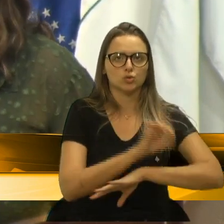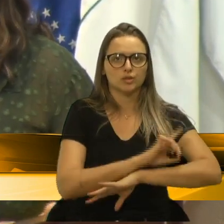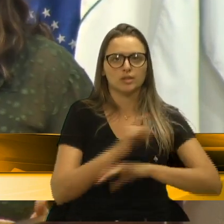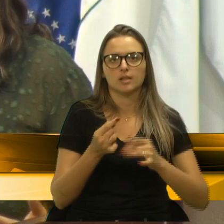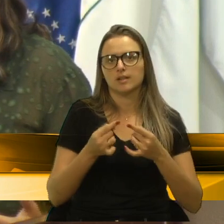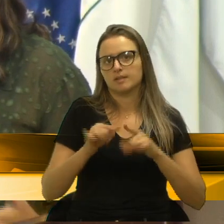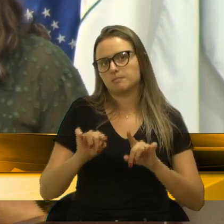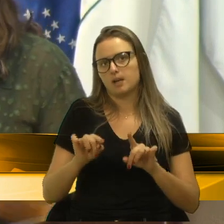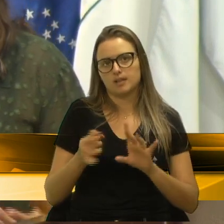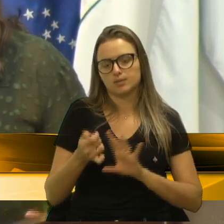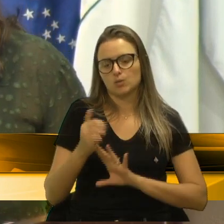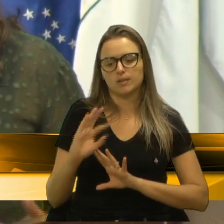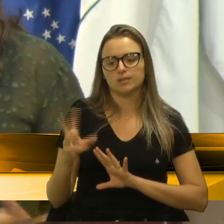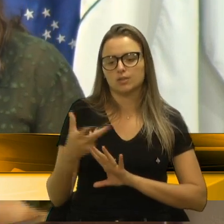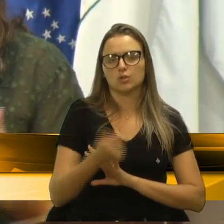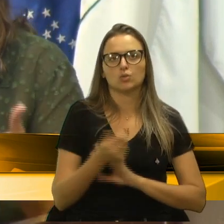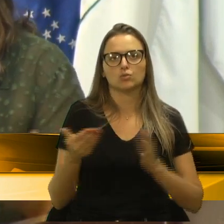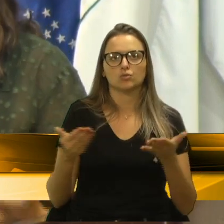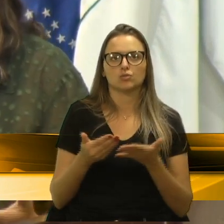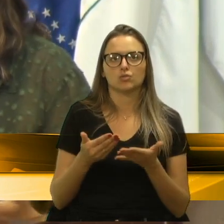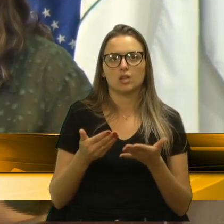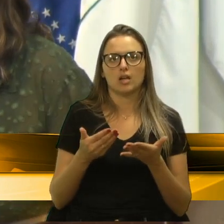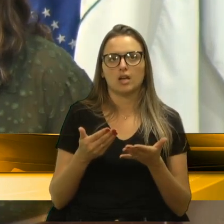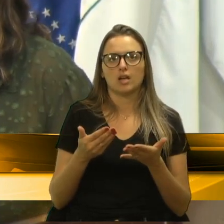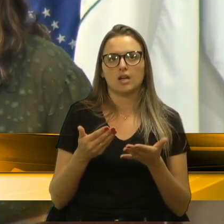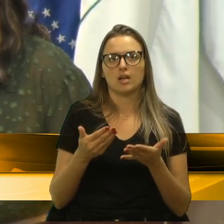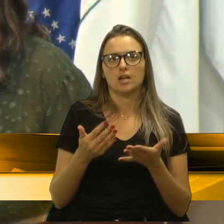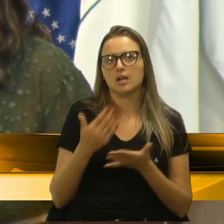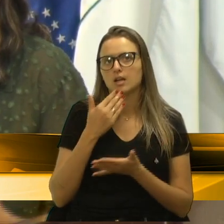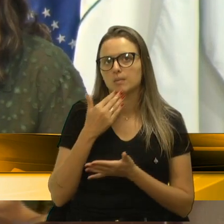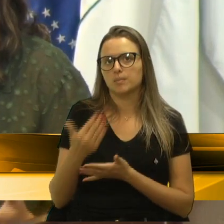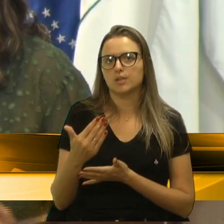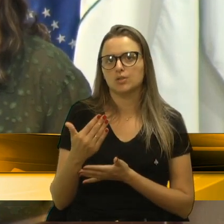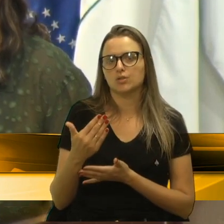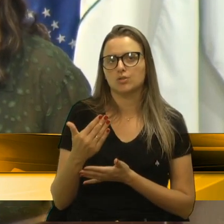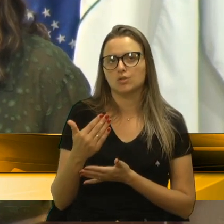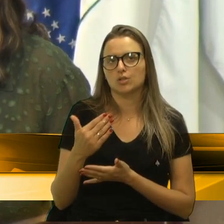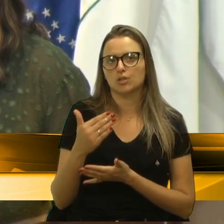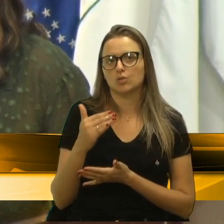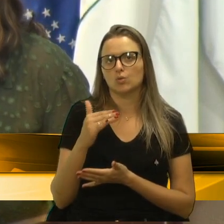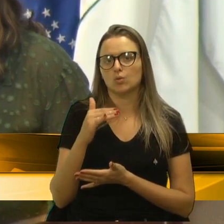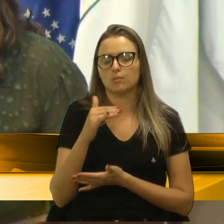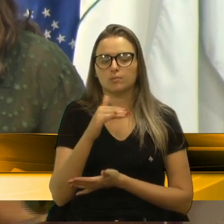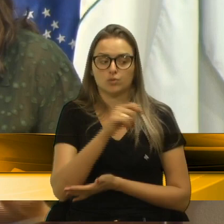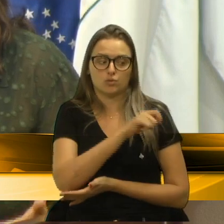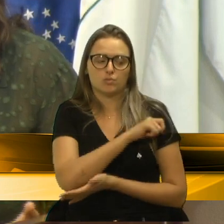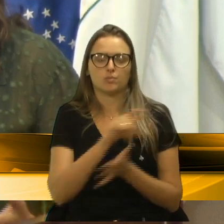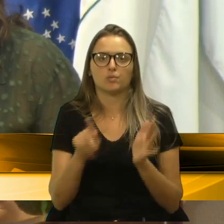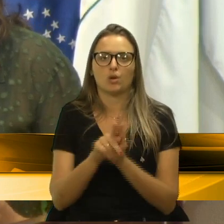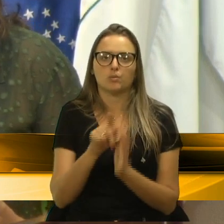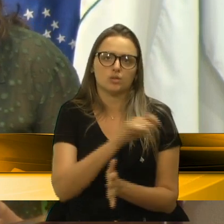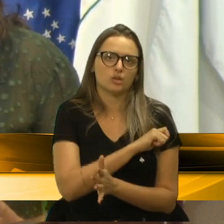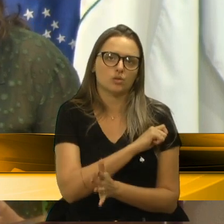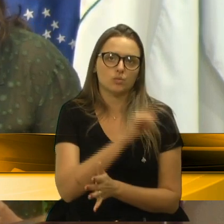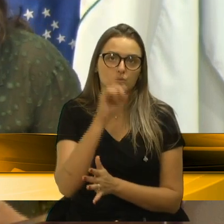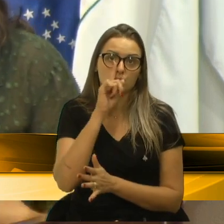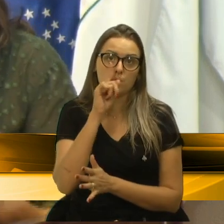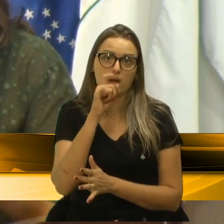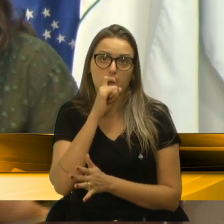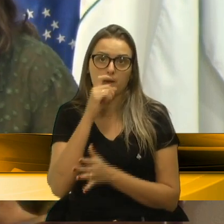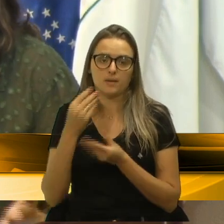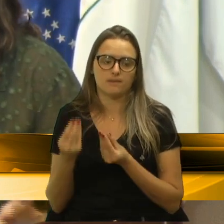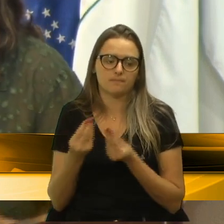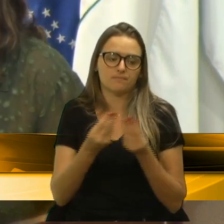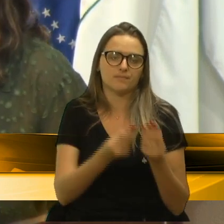já está enviando os bilhetes para a casa dos estudantes, pedindo que os